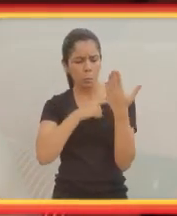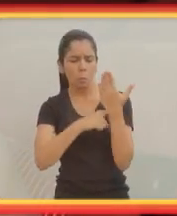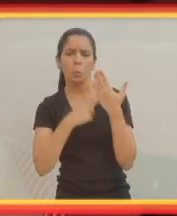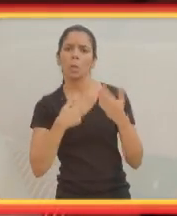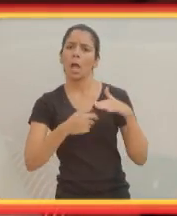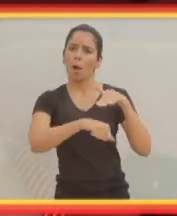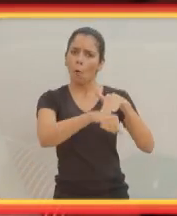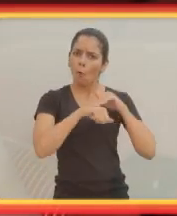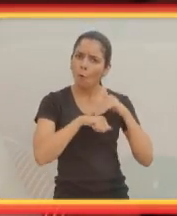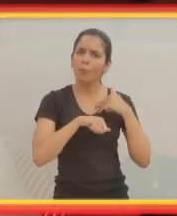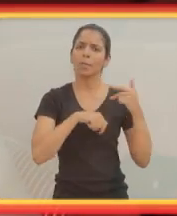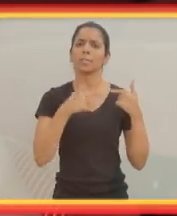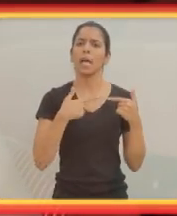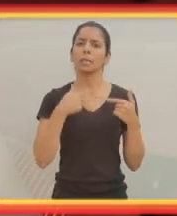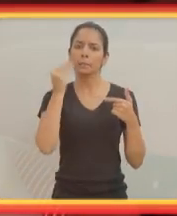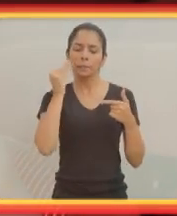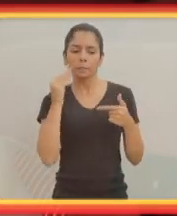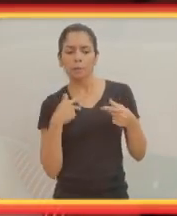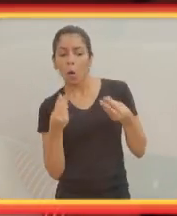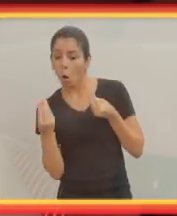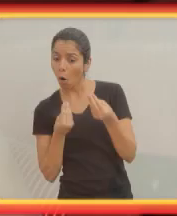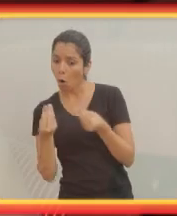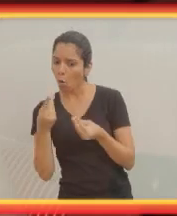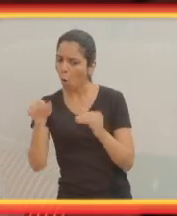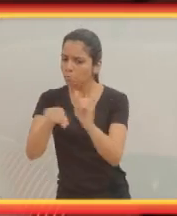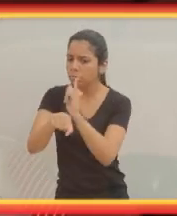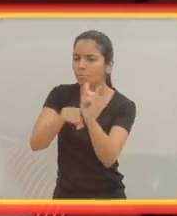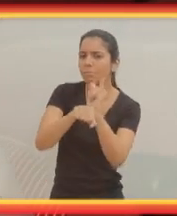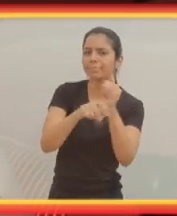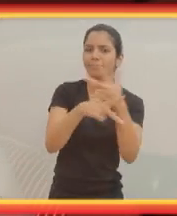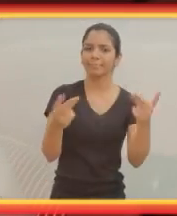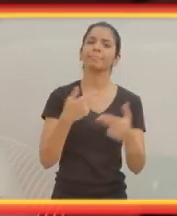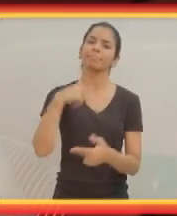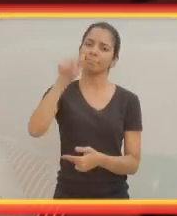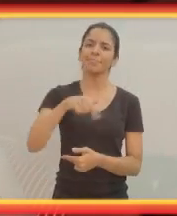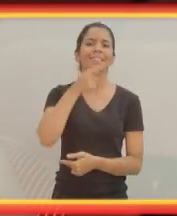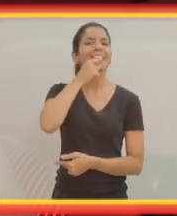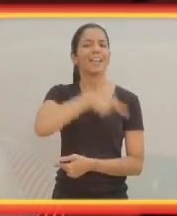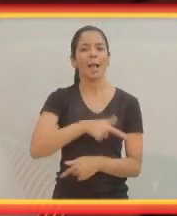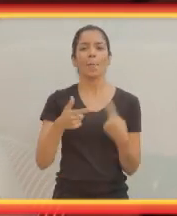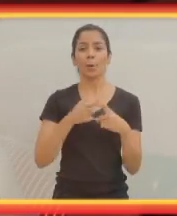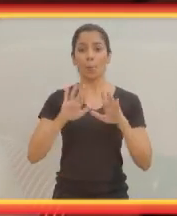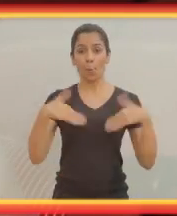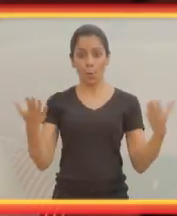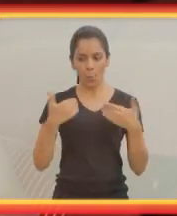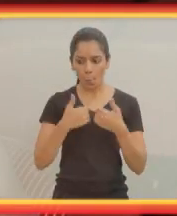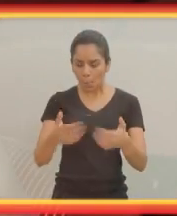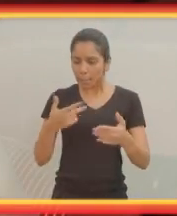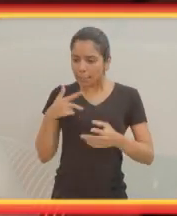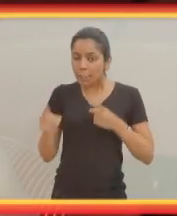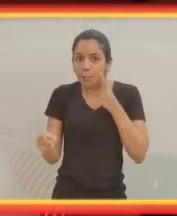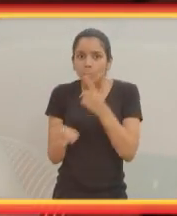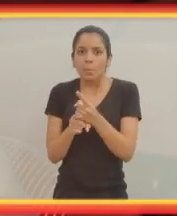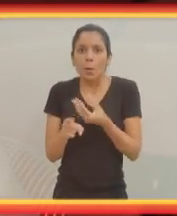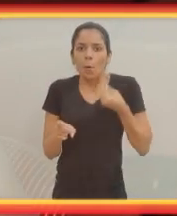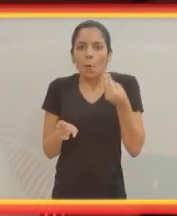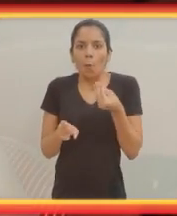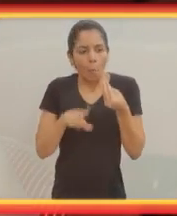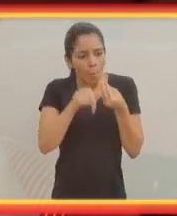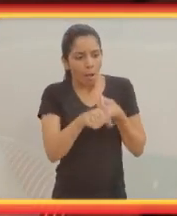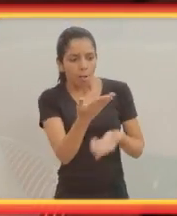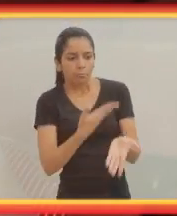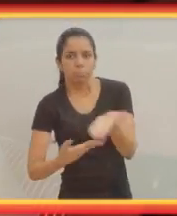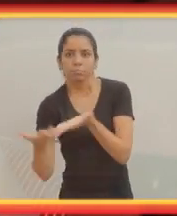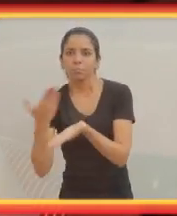ajudaram muito, conversaram muito comigo, tentavam me levar por um caminho legal. E aí é muito engraçado, porque quando você começa a descobrir